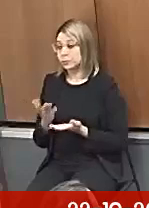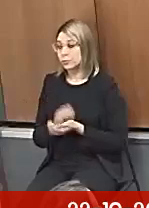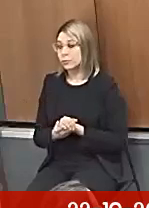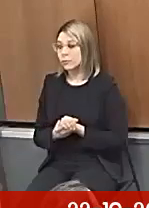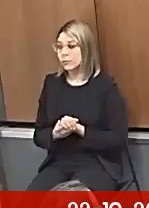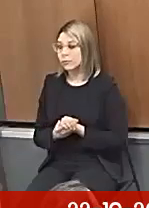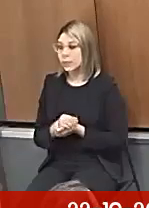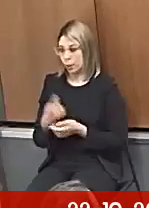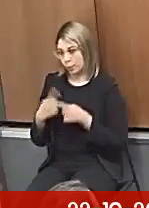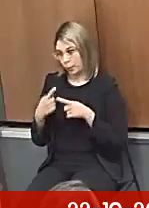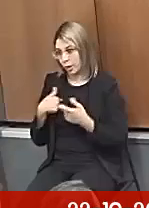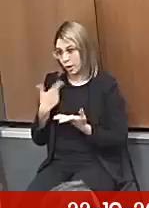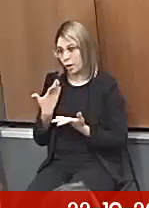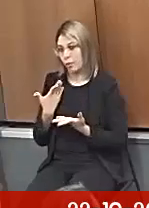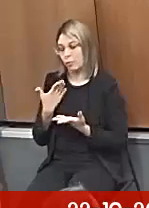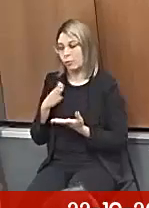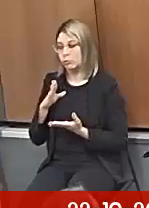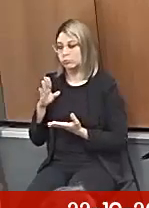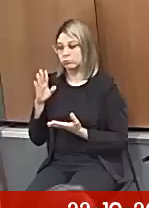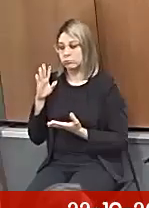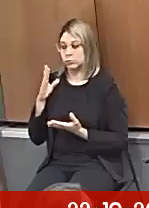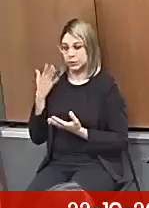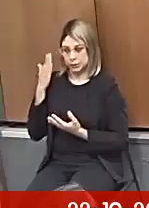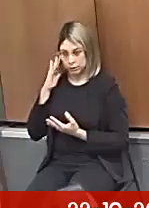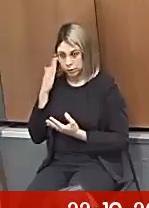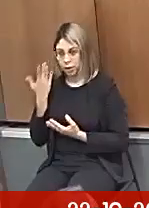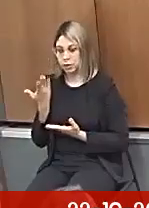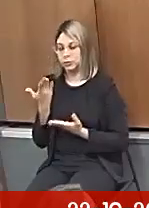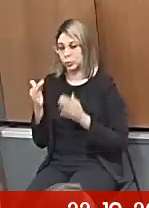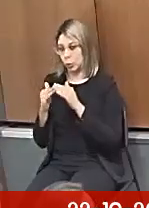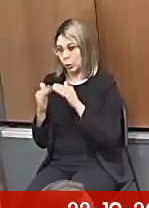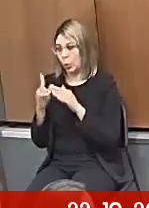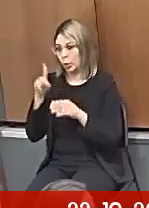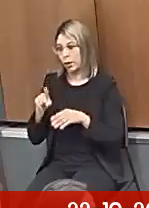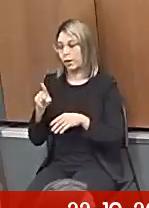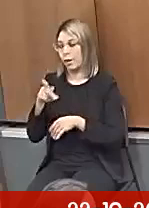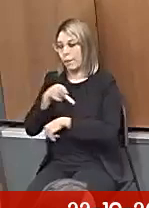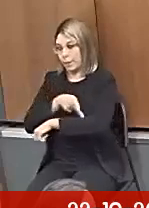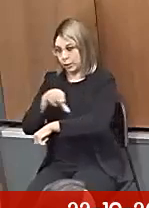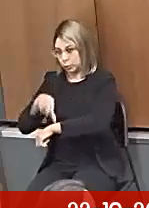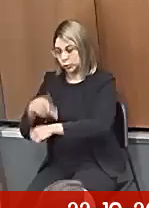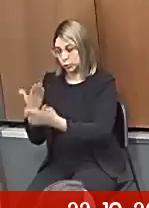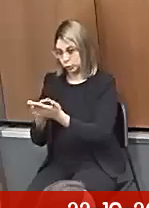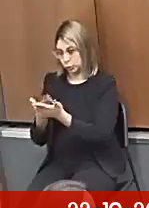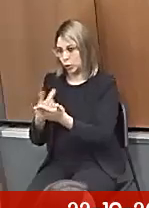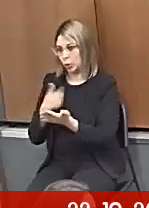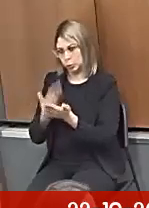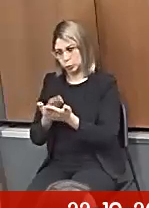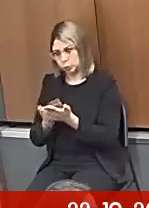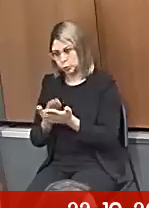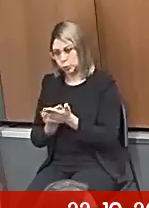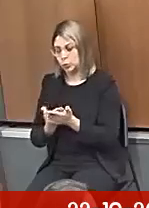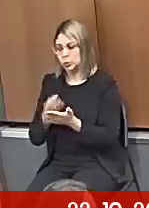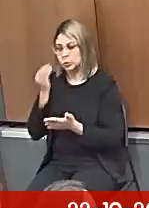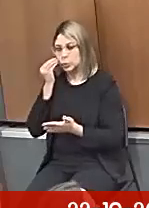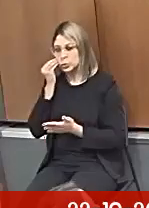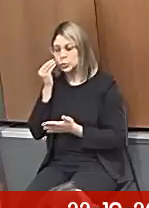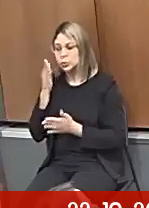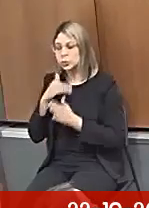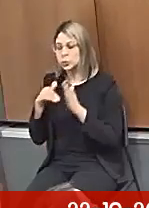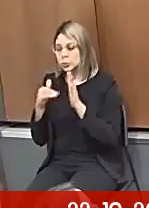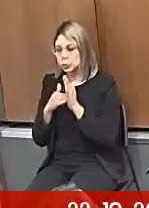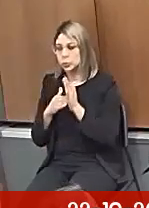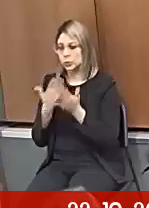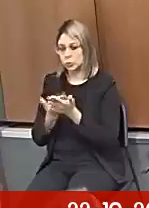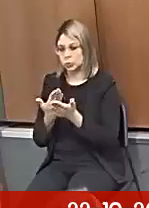por me identificar, inclusive, com a pedagogia da escola. Fiz um estudo, levantei tudo que